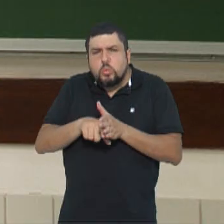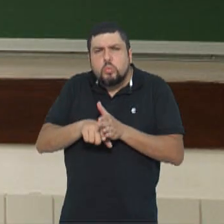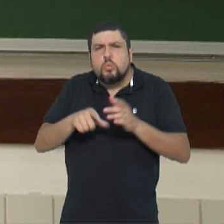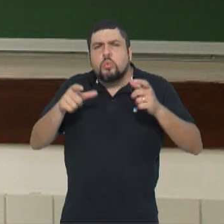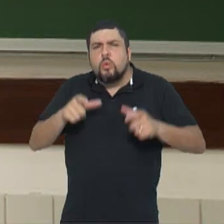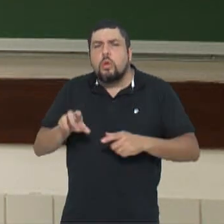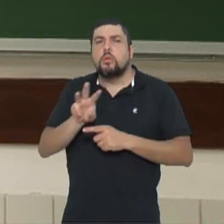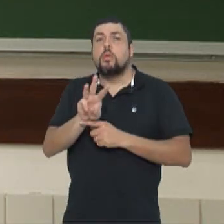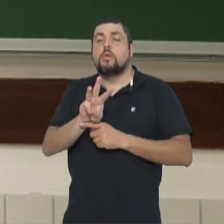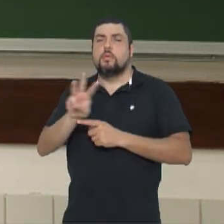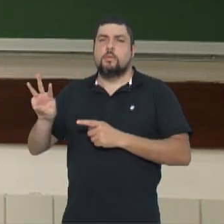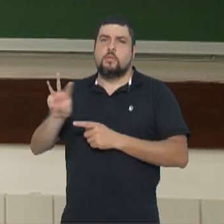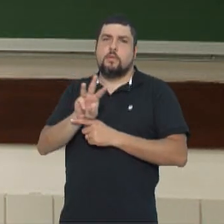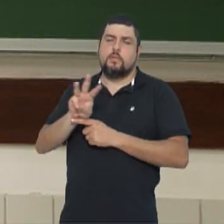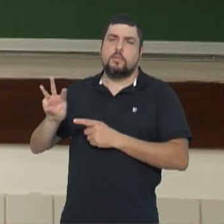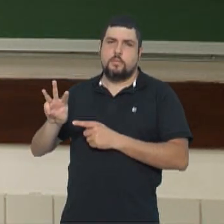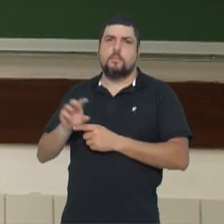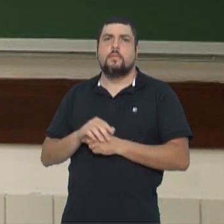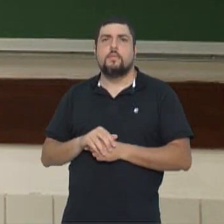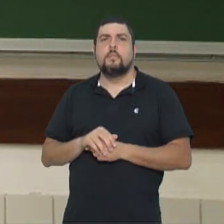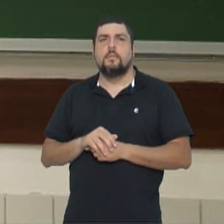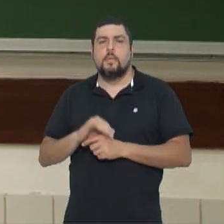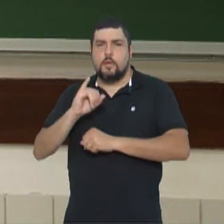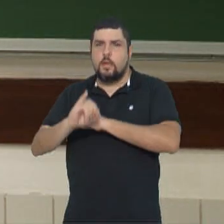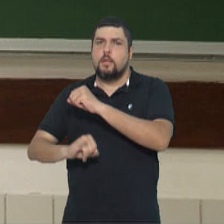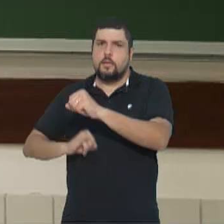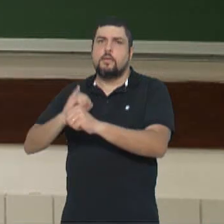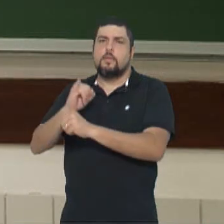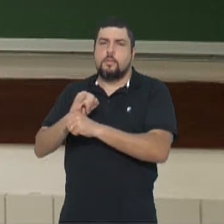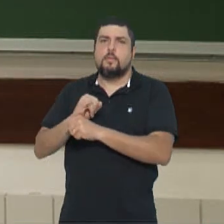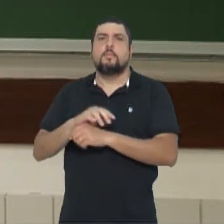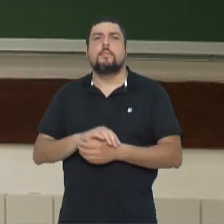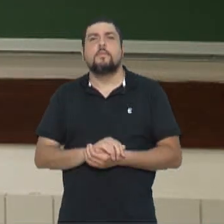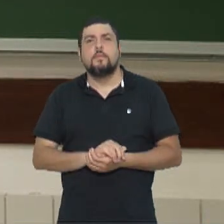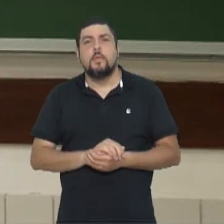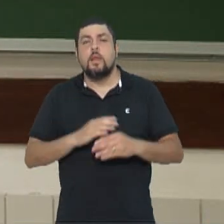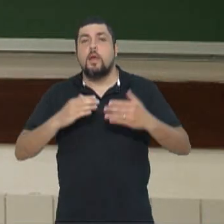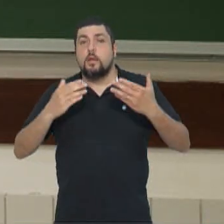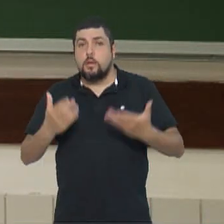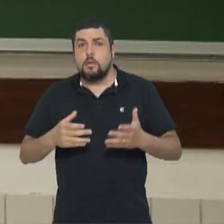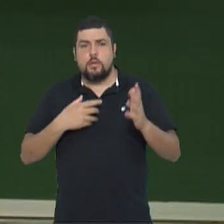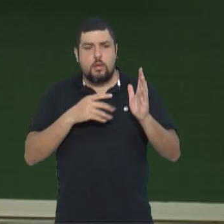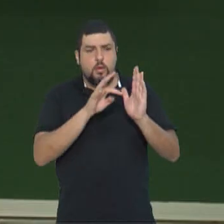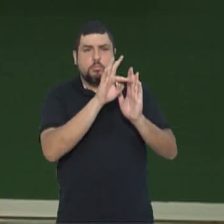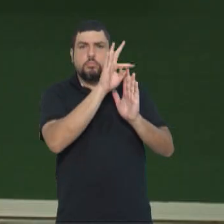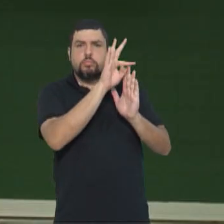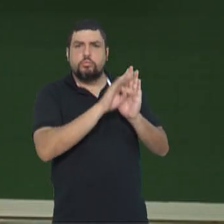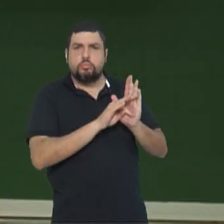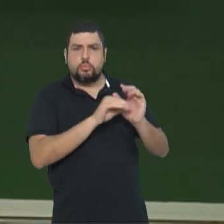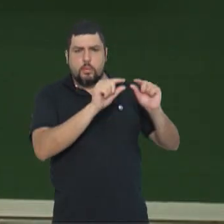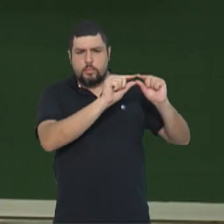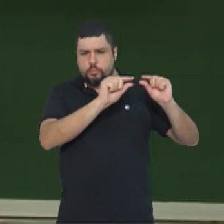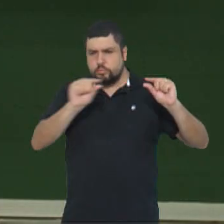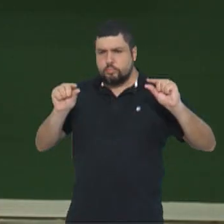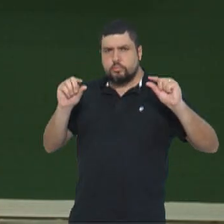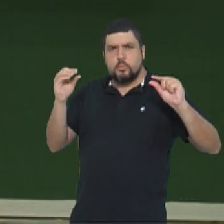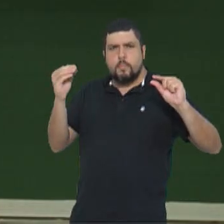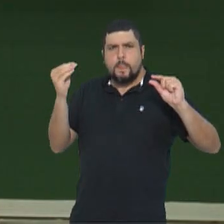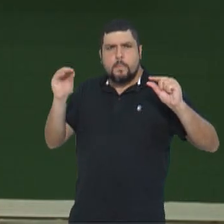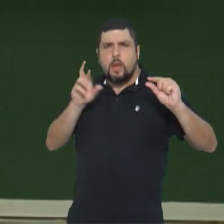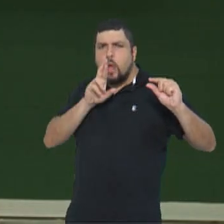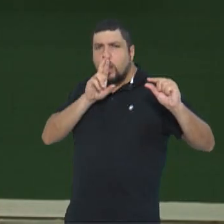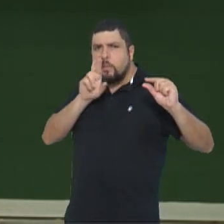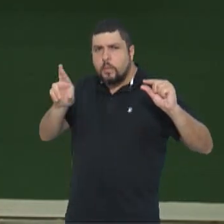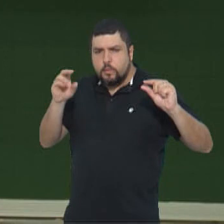revista, certo? Então aí tudo essas questões, elas me ajudam a produzir o texto, principalmente o público e onde ele